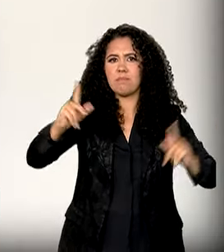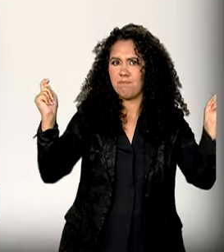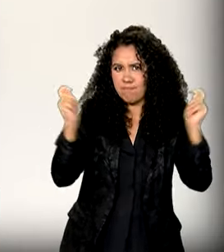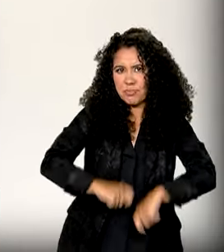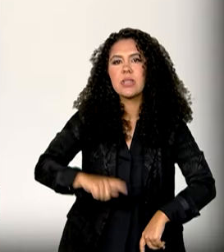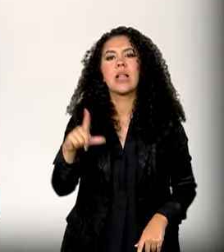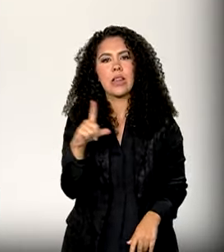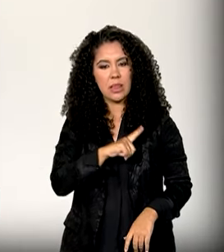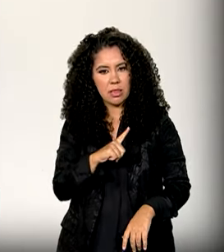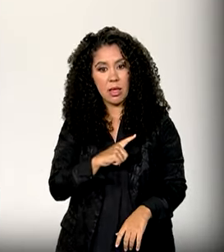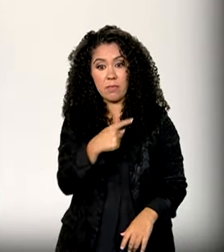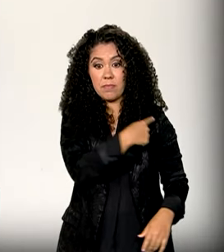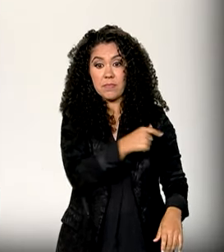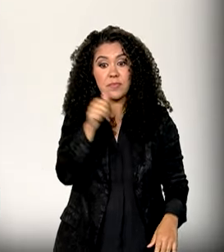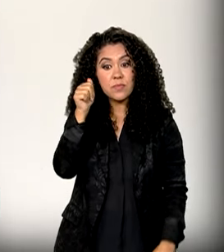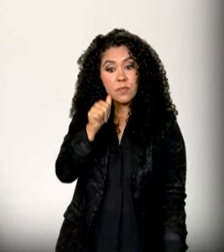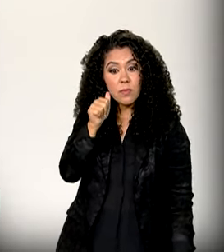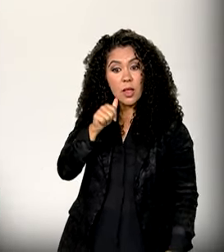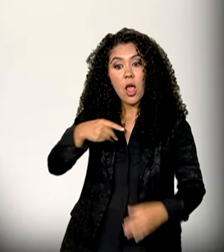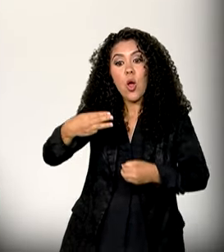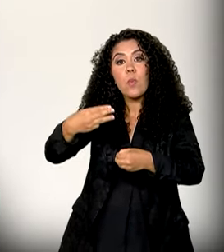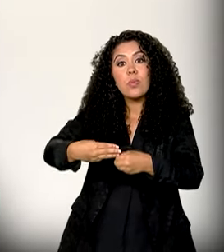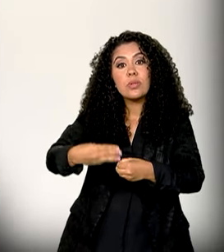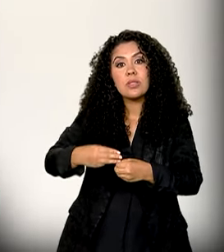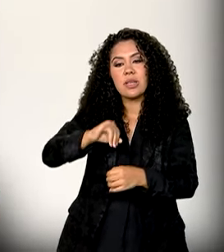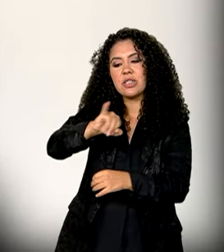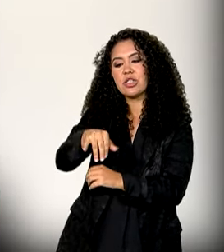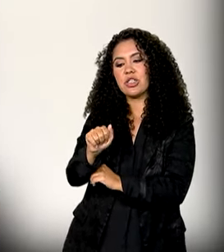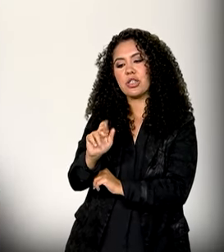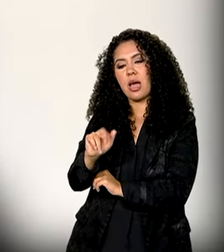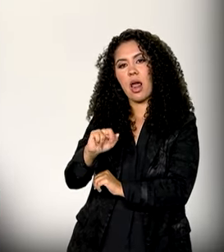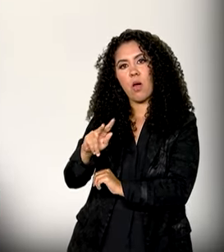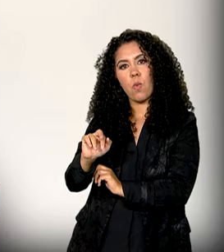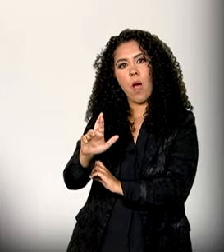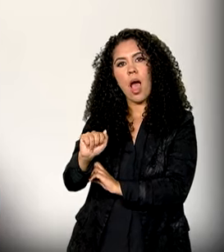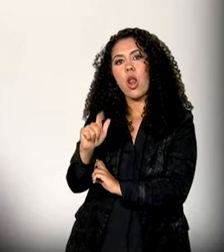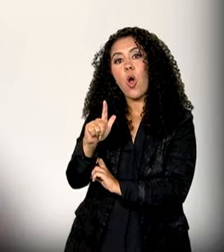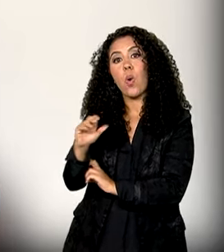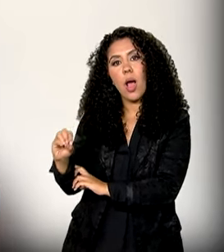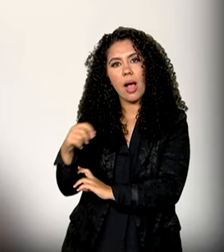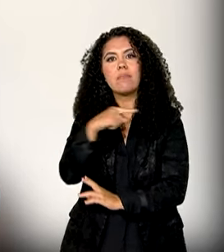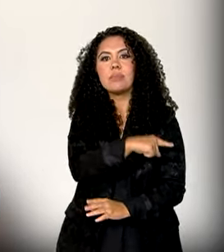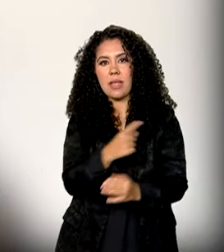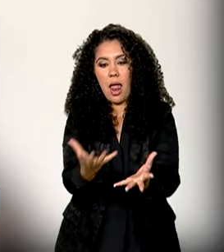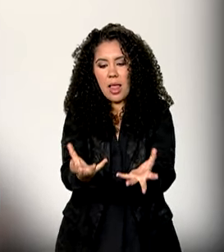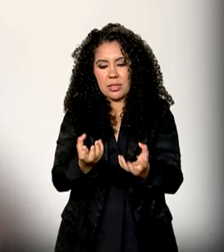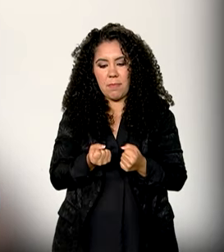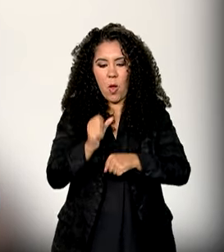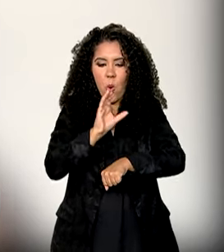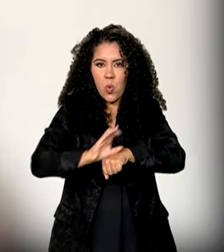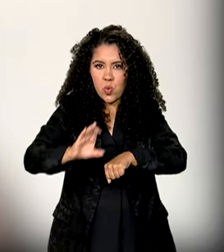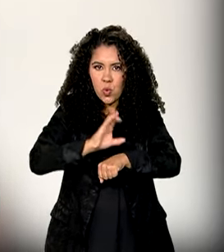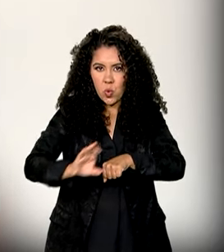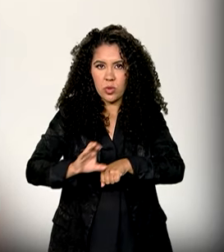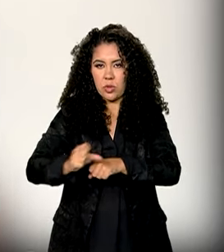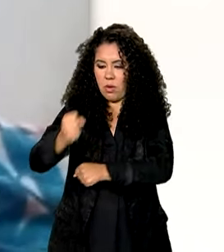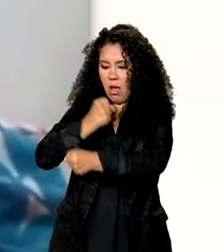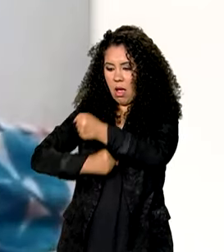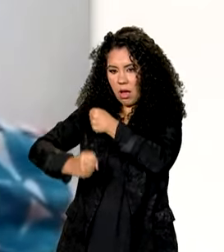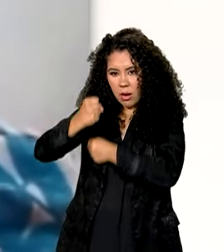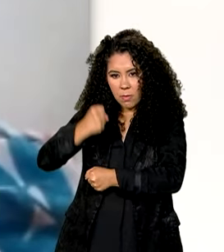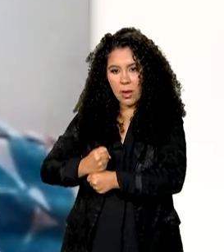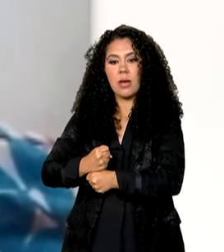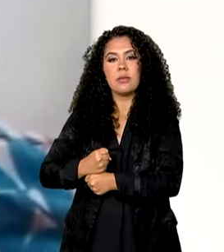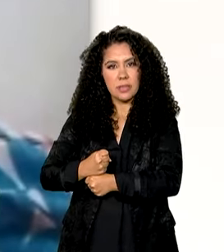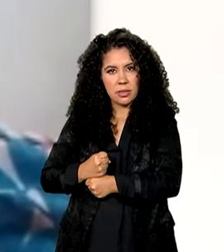Rosilene mora no município de Jaraguá em Goiás ela recebeu capacitação pelo programa no ano passado